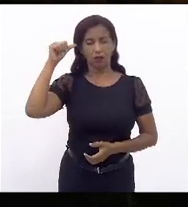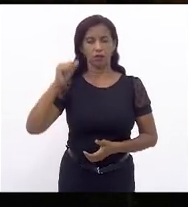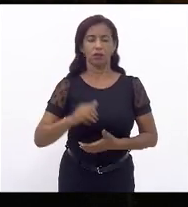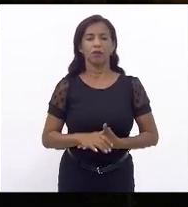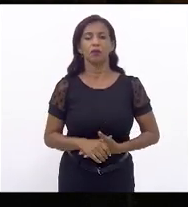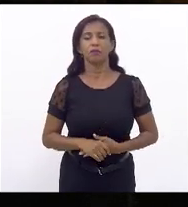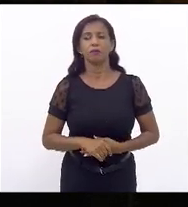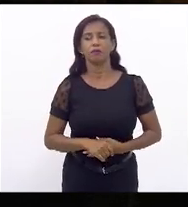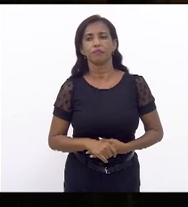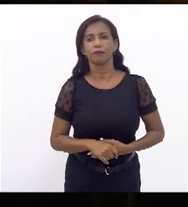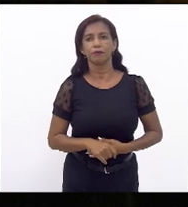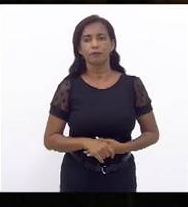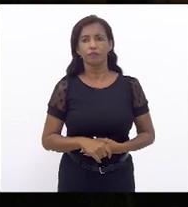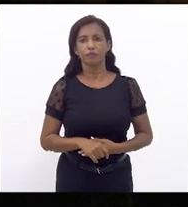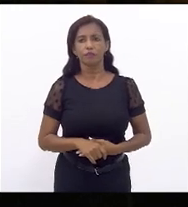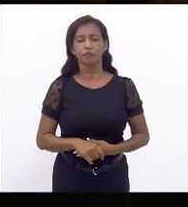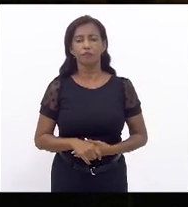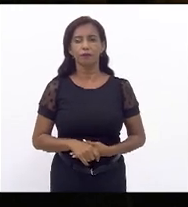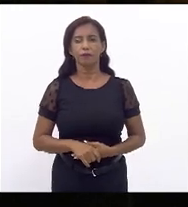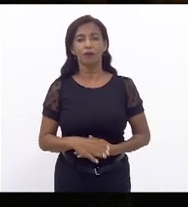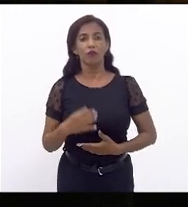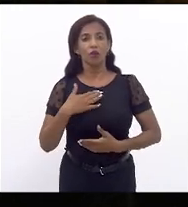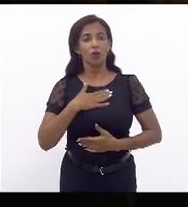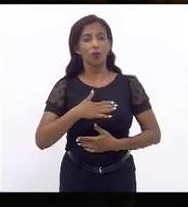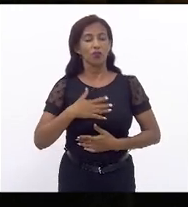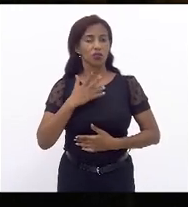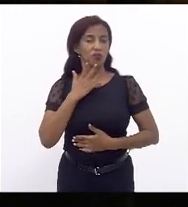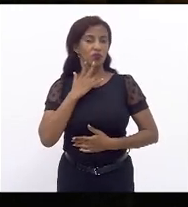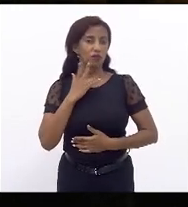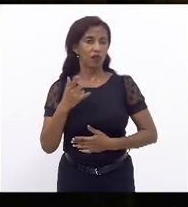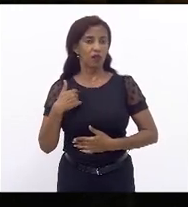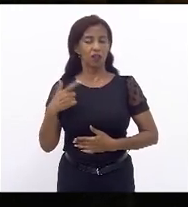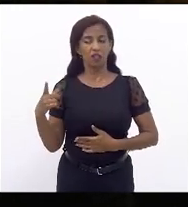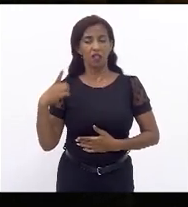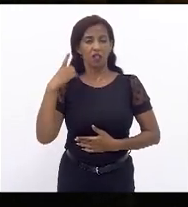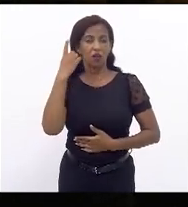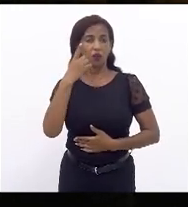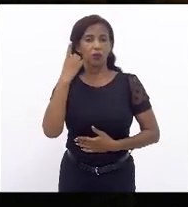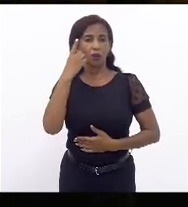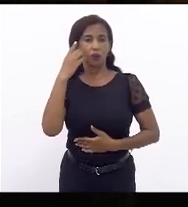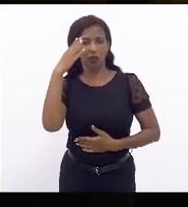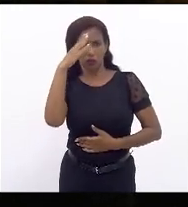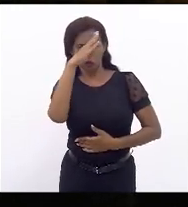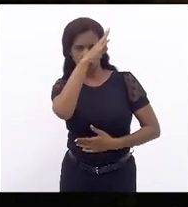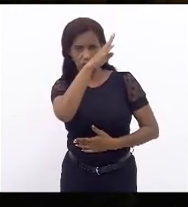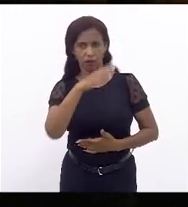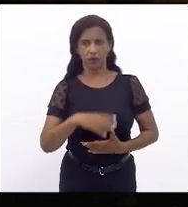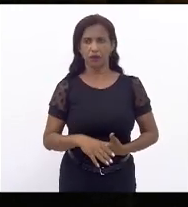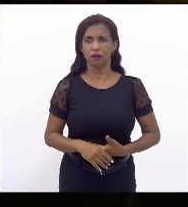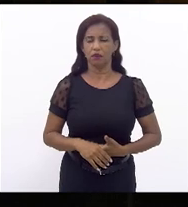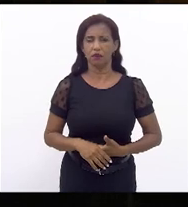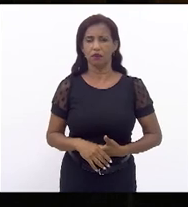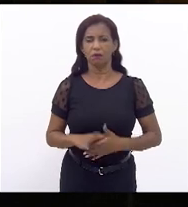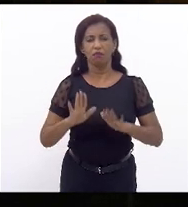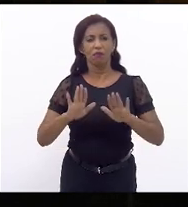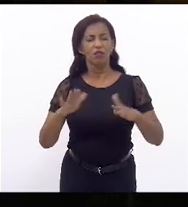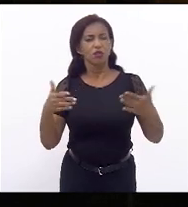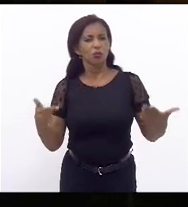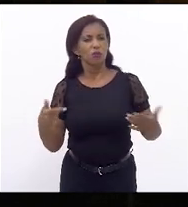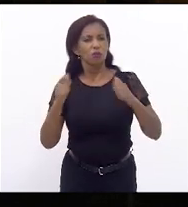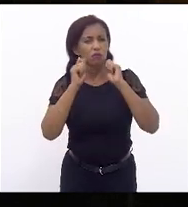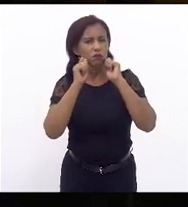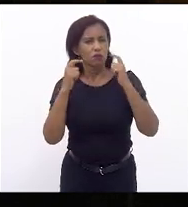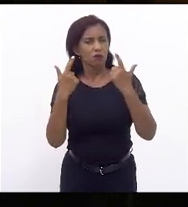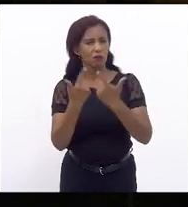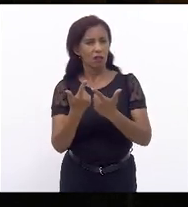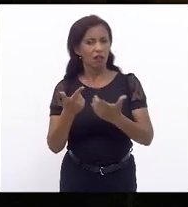governador Cláudio Castro gosta de dizer muito que ele é um deputado bolsonarista. Mas quando essa Assembleia